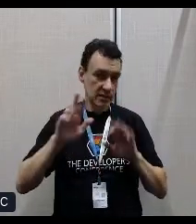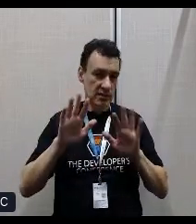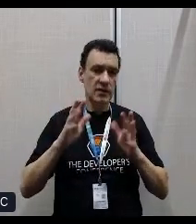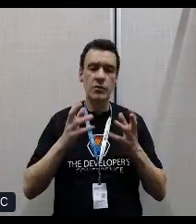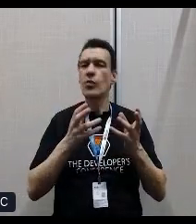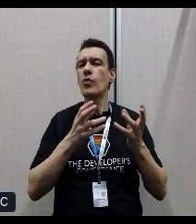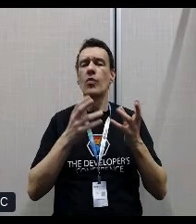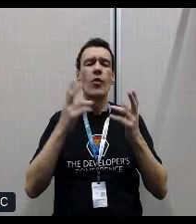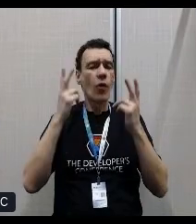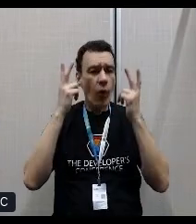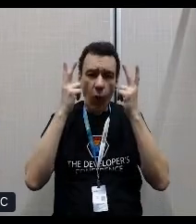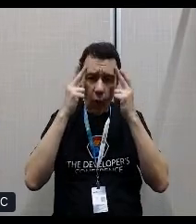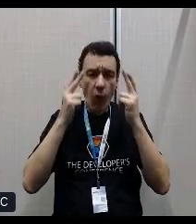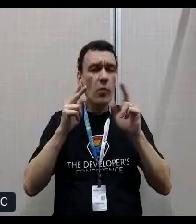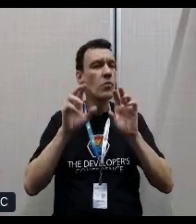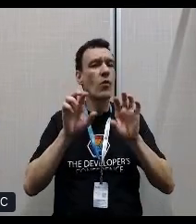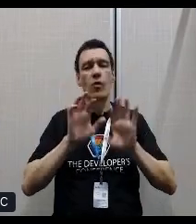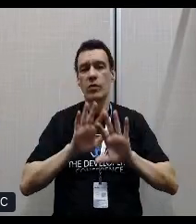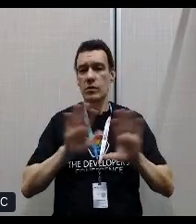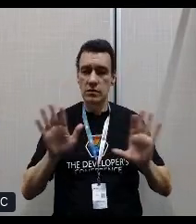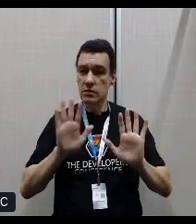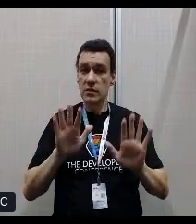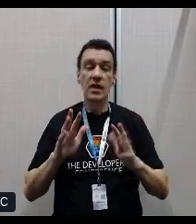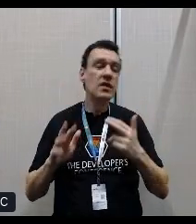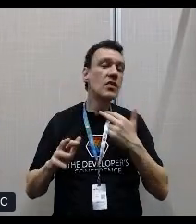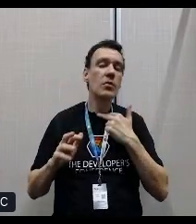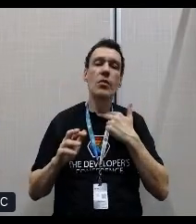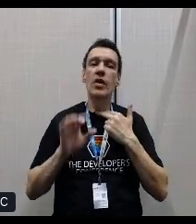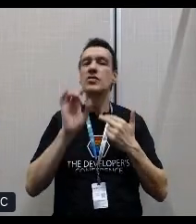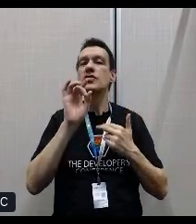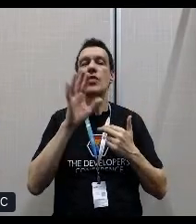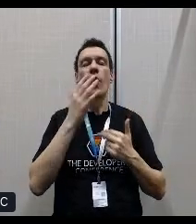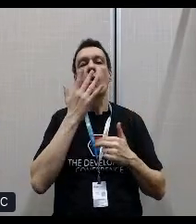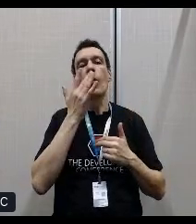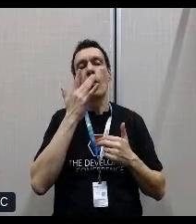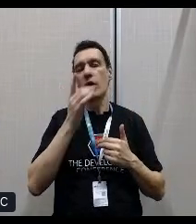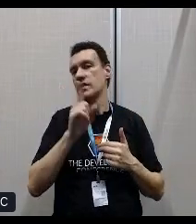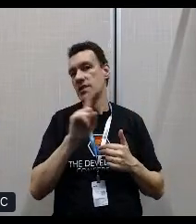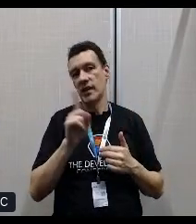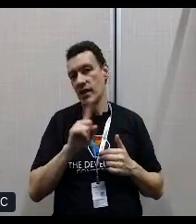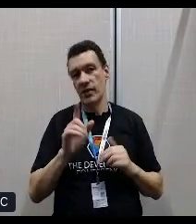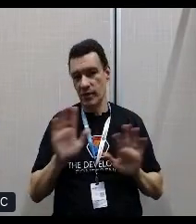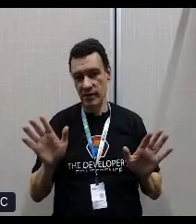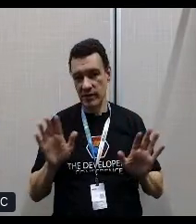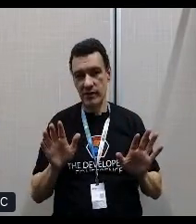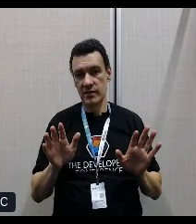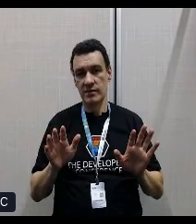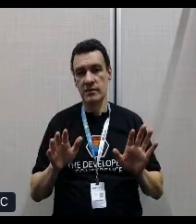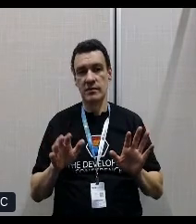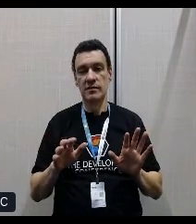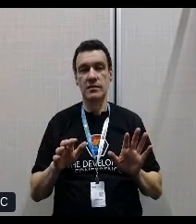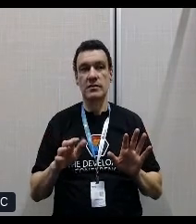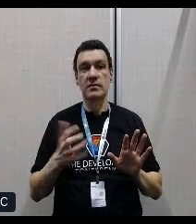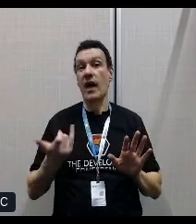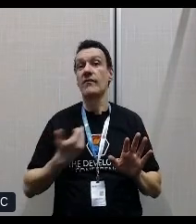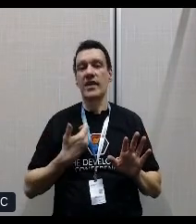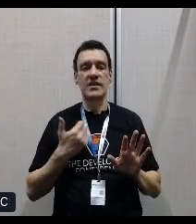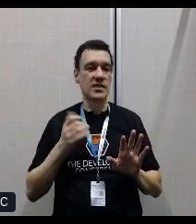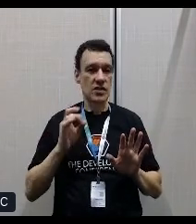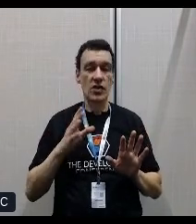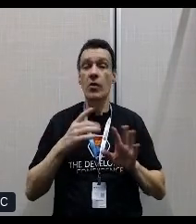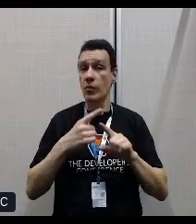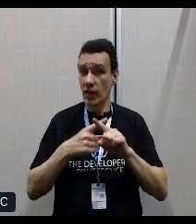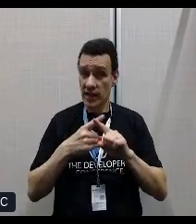Que a gente não pode usar somente a cor como informativo. Então, tem um print aqui de é assim que uma pessoa sem